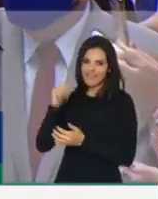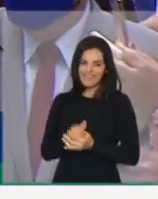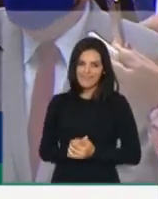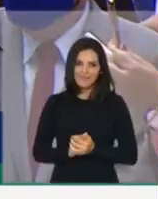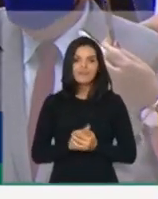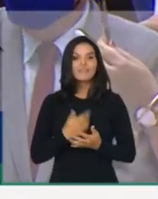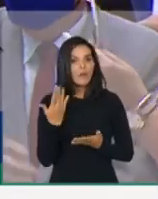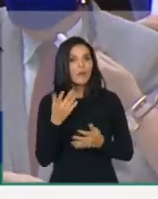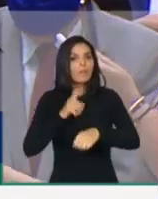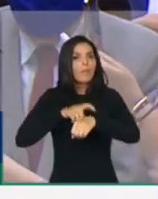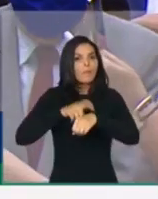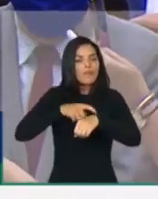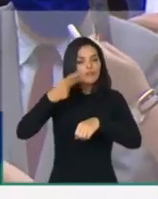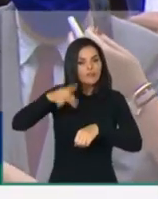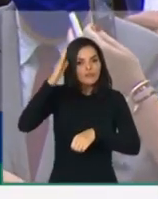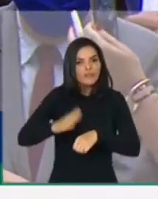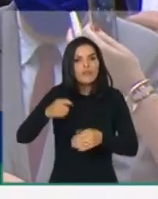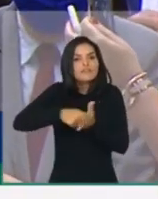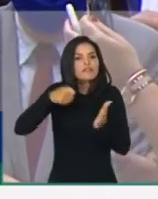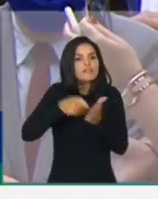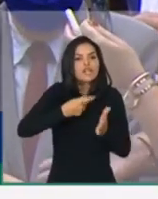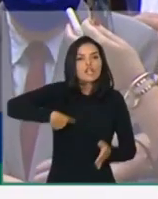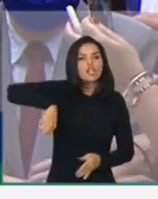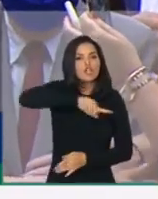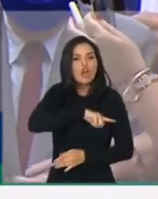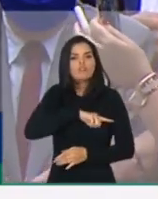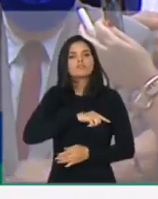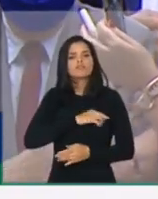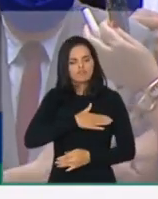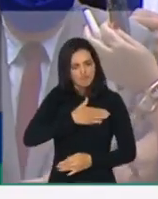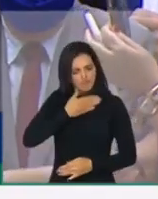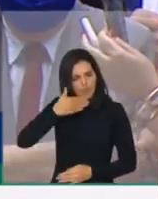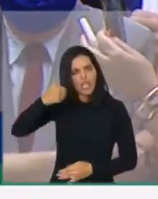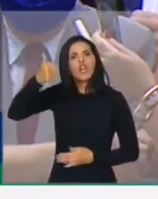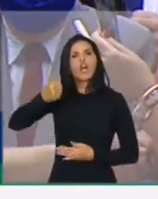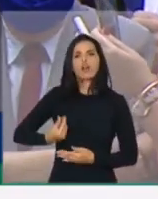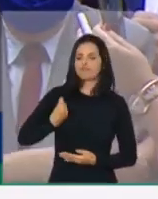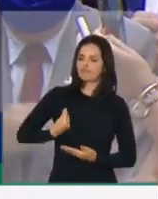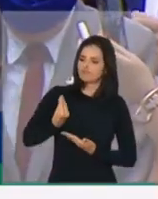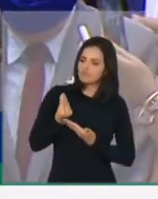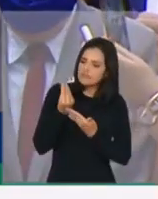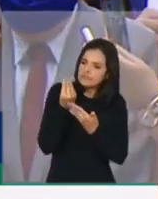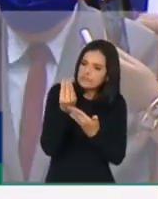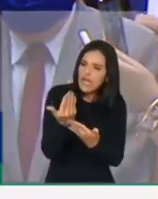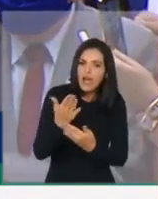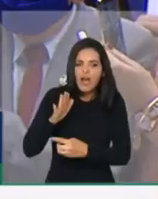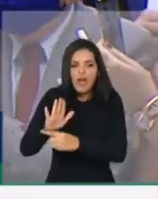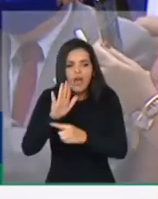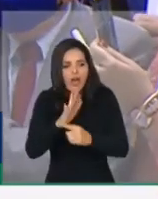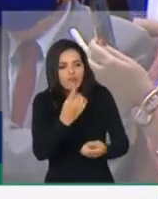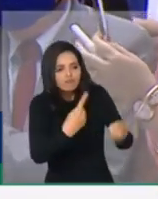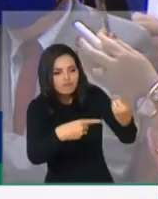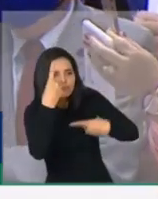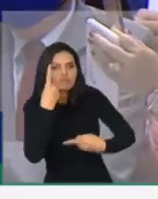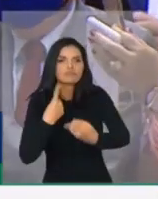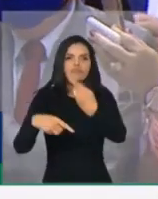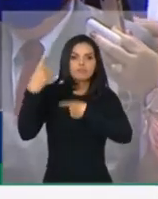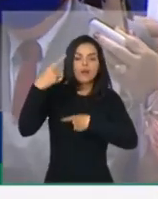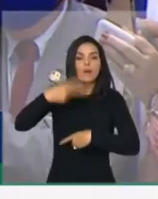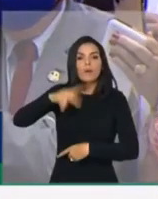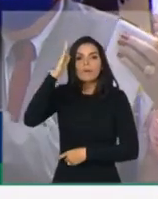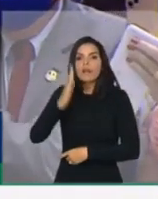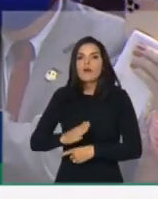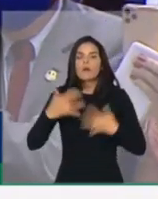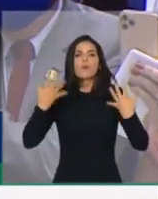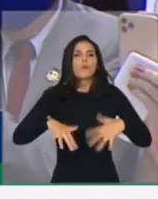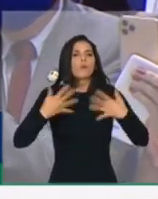todos nós o melhor que tivermos para dar e contribuir. O país atravessa a mais cruel,